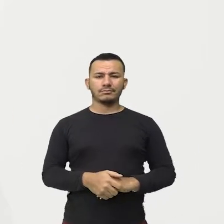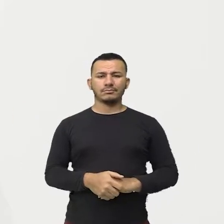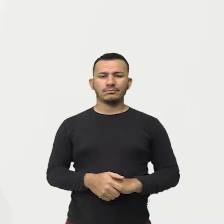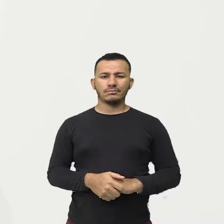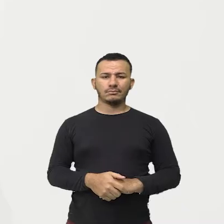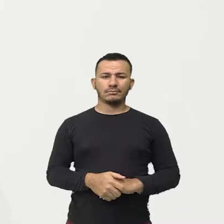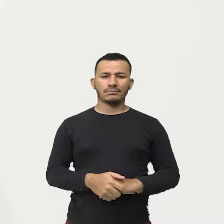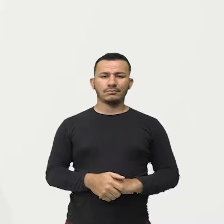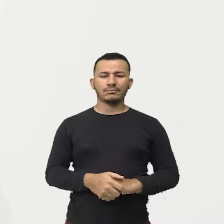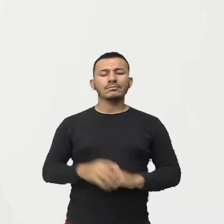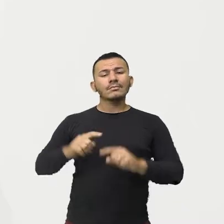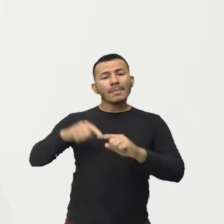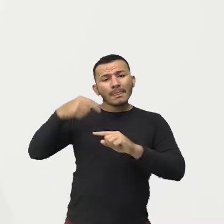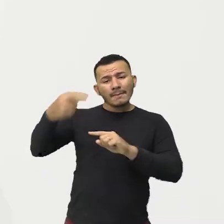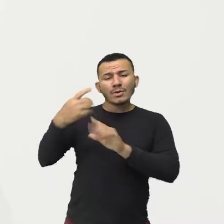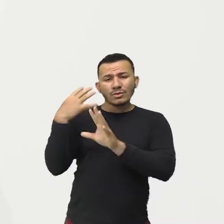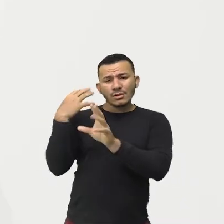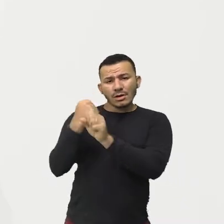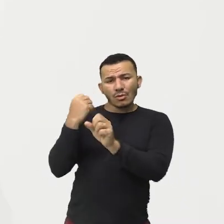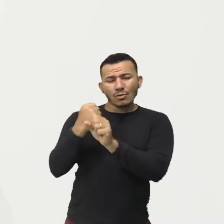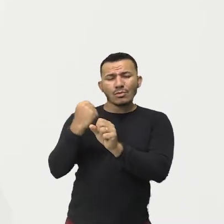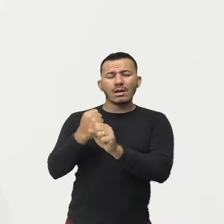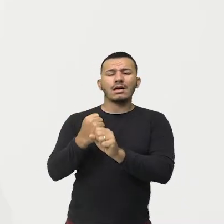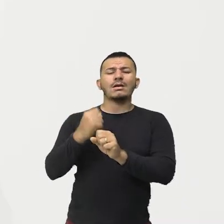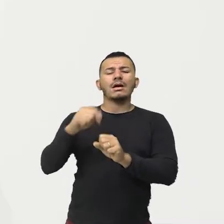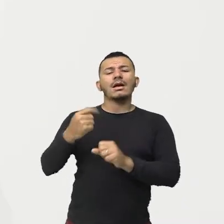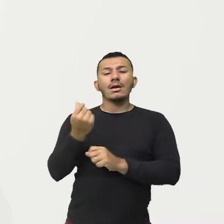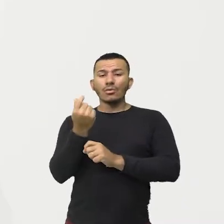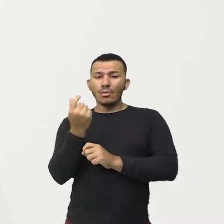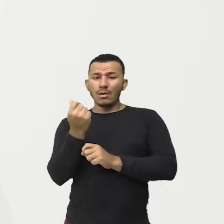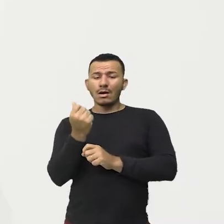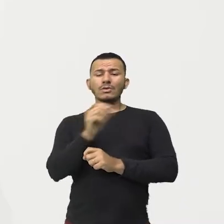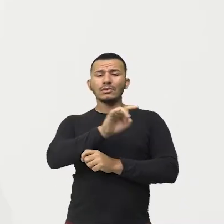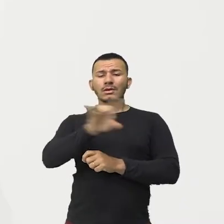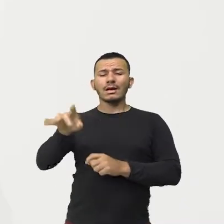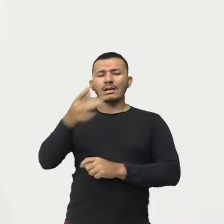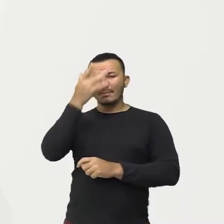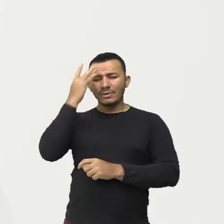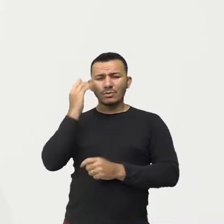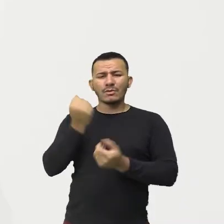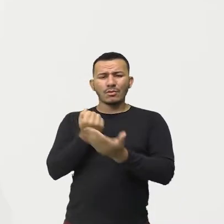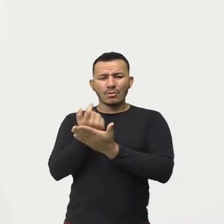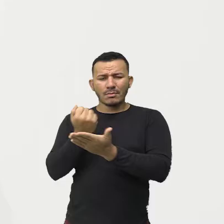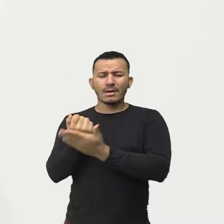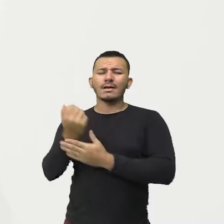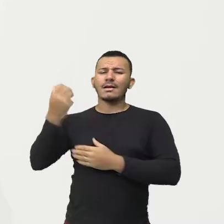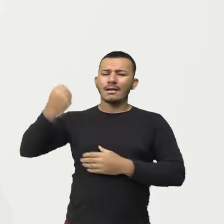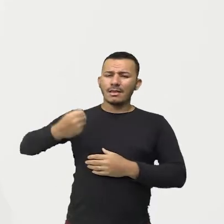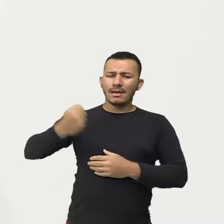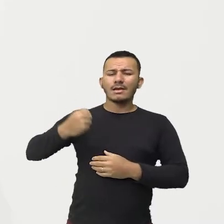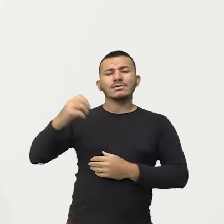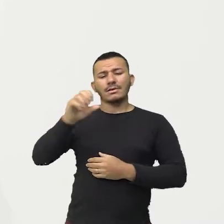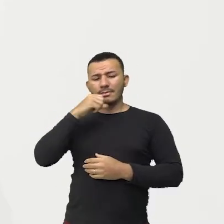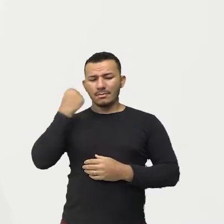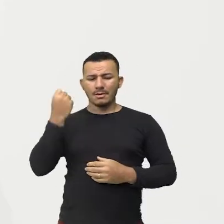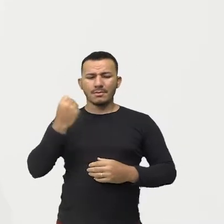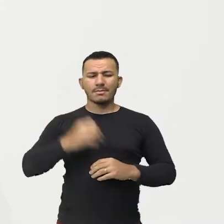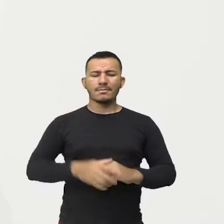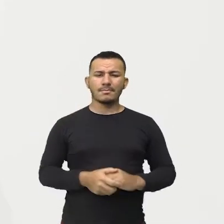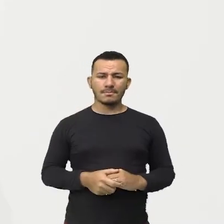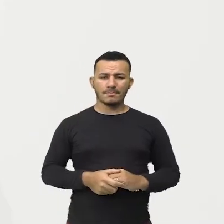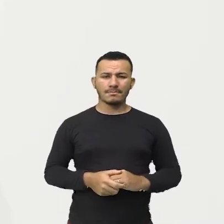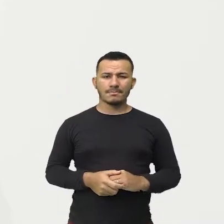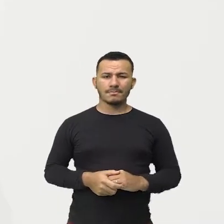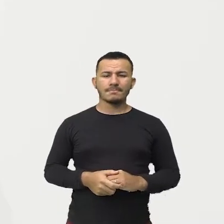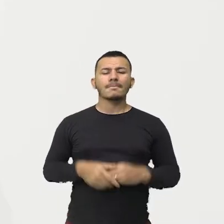Para calcular os valores que cada um dos clientes pagará comprando leite e pães. Beleza? Então,